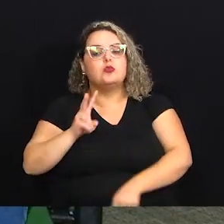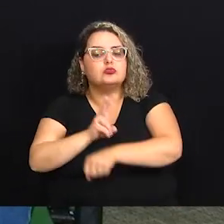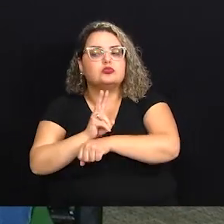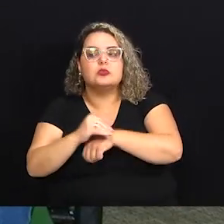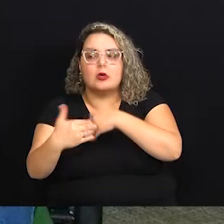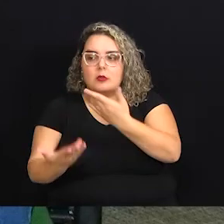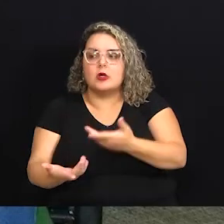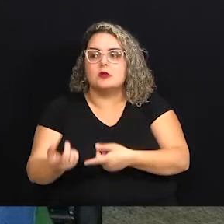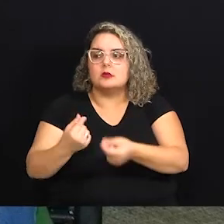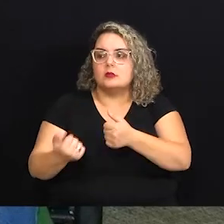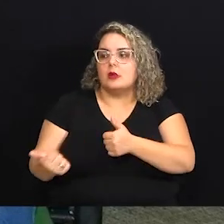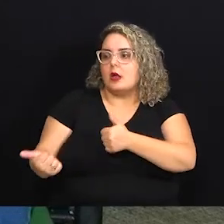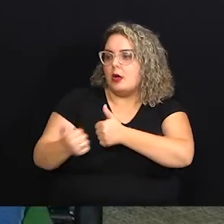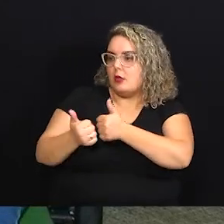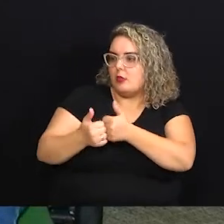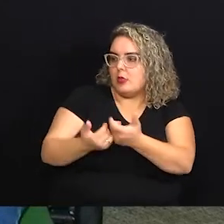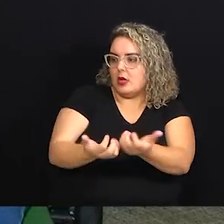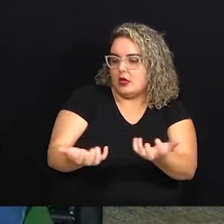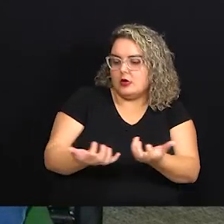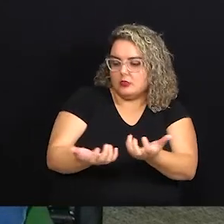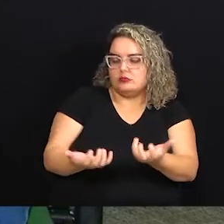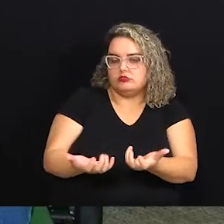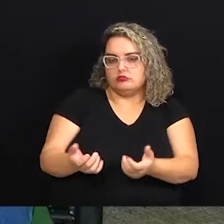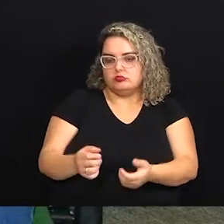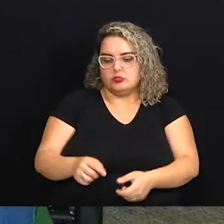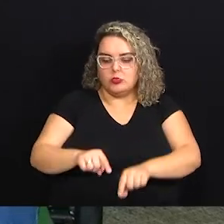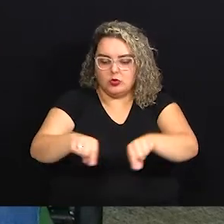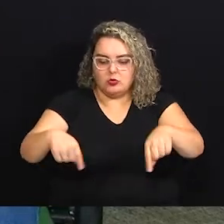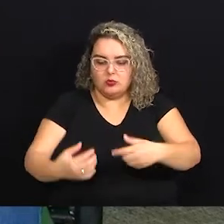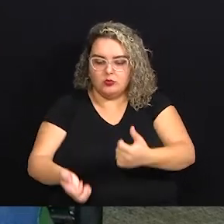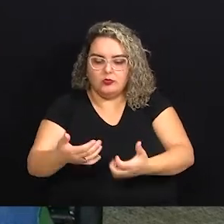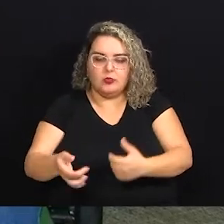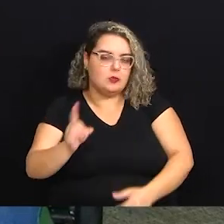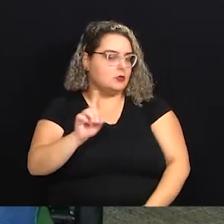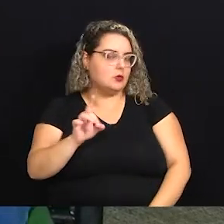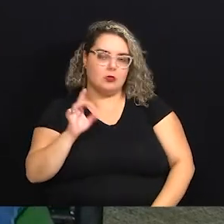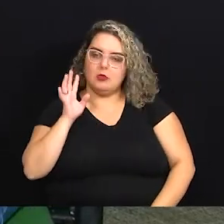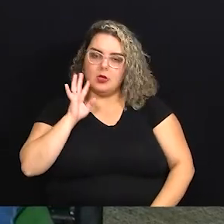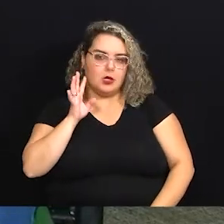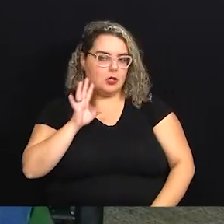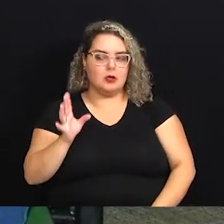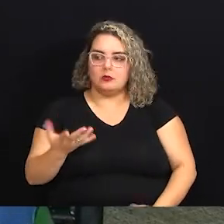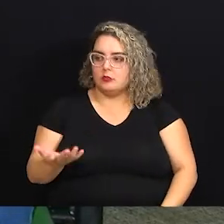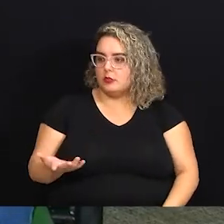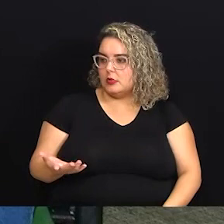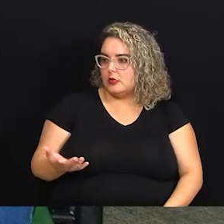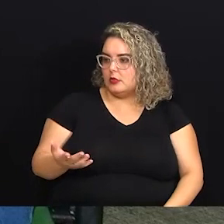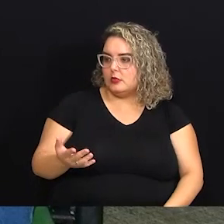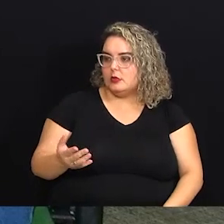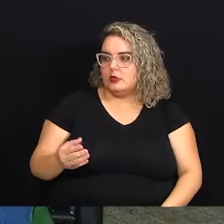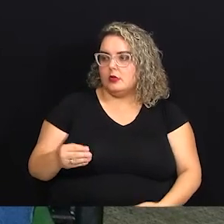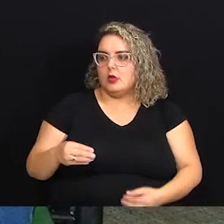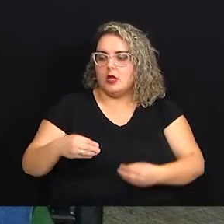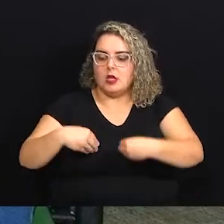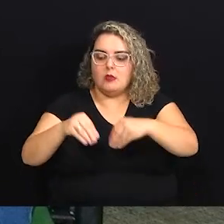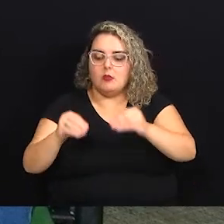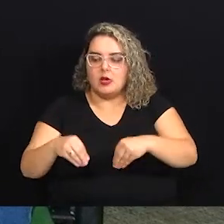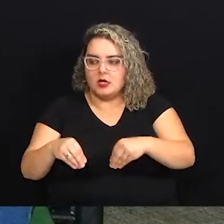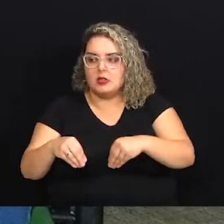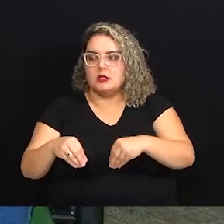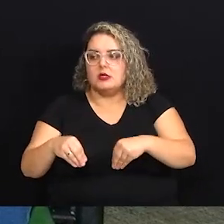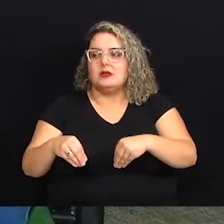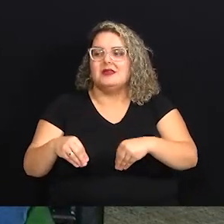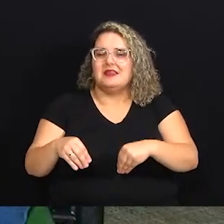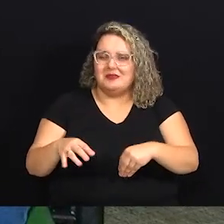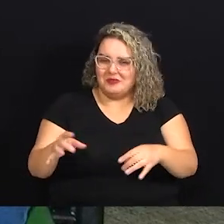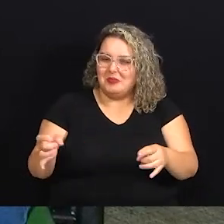e economizar energia também. Do lado do fogão também não é ideal, então? É, o ideal não é muito legal. E aqueles paninhos